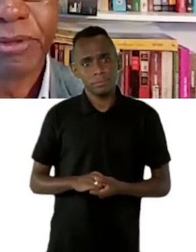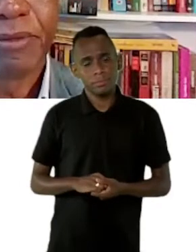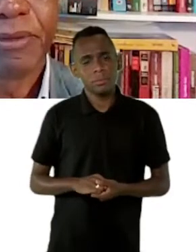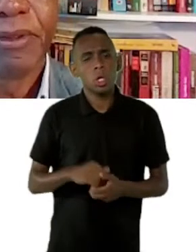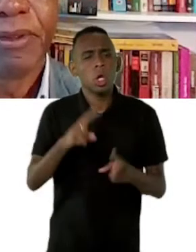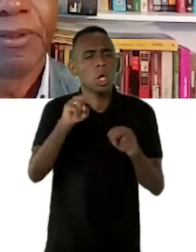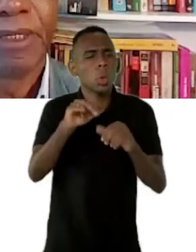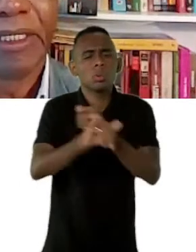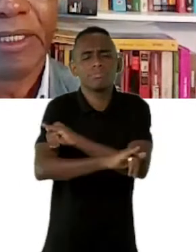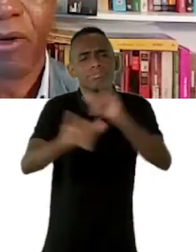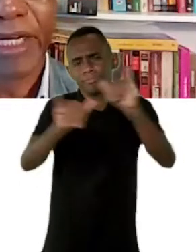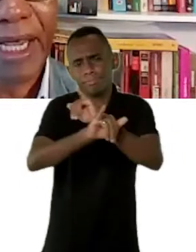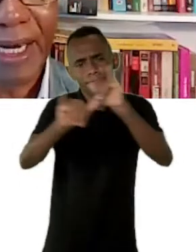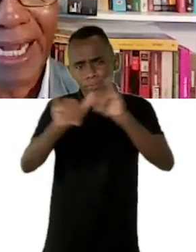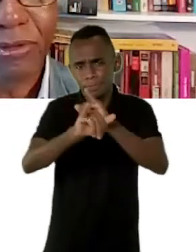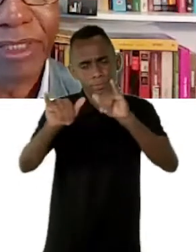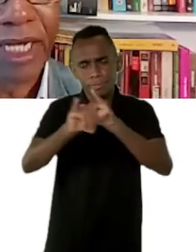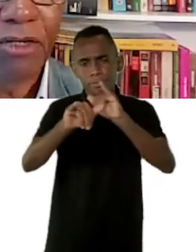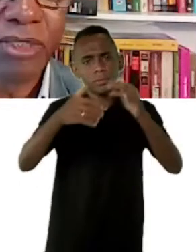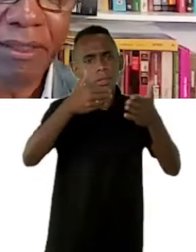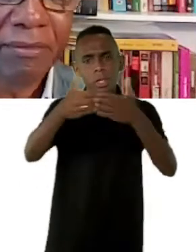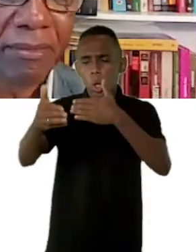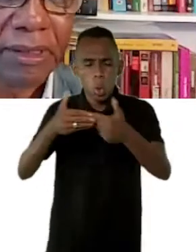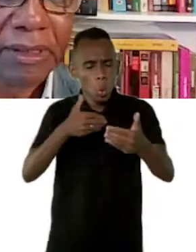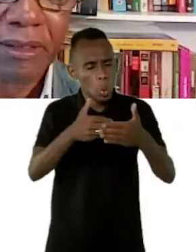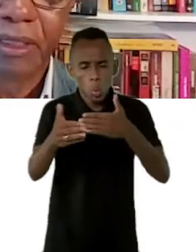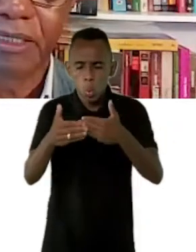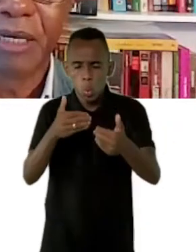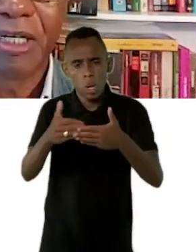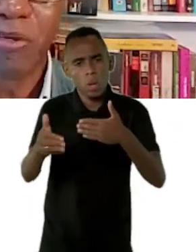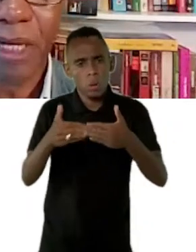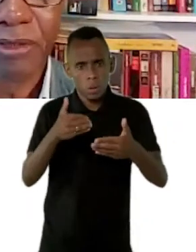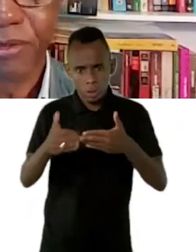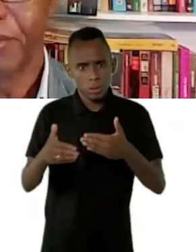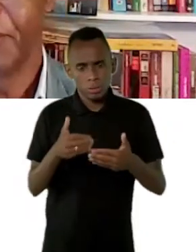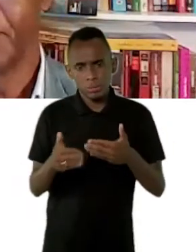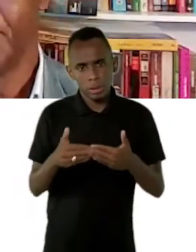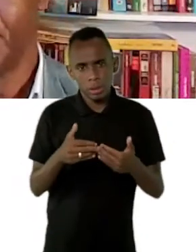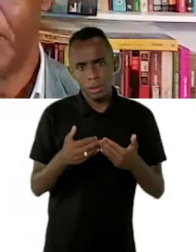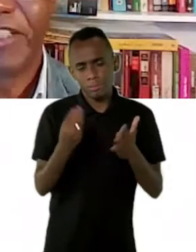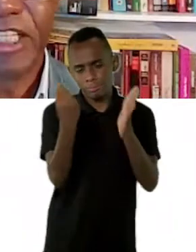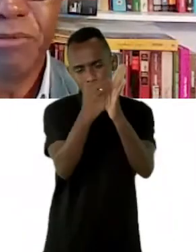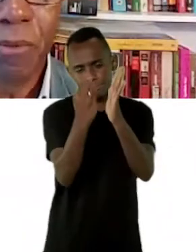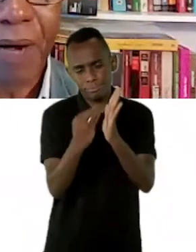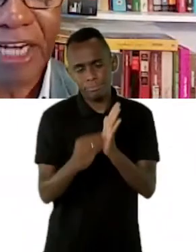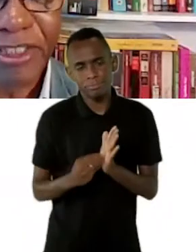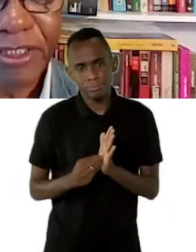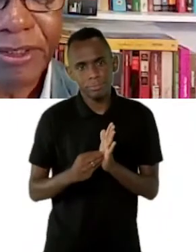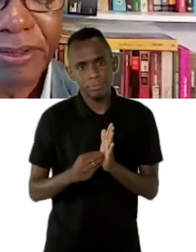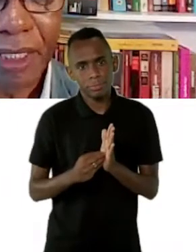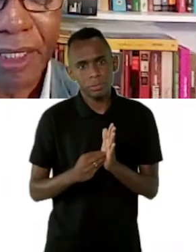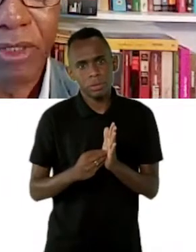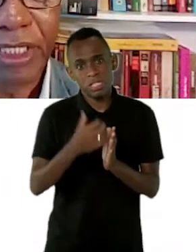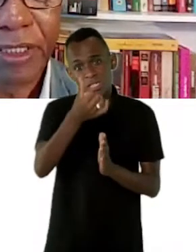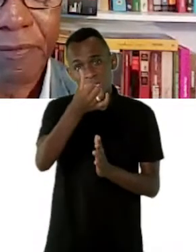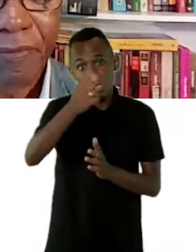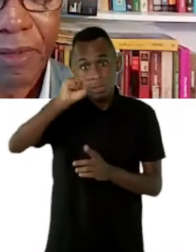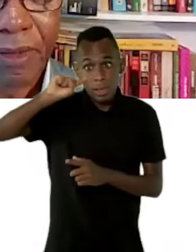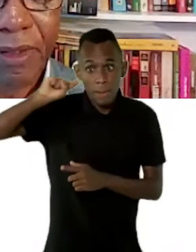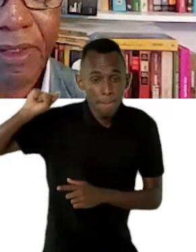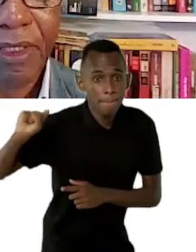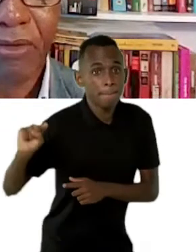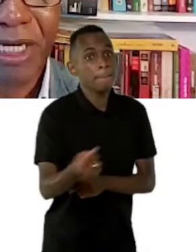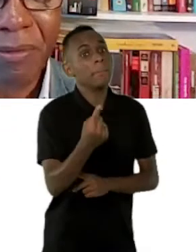contou isso, né, em qualquer relato dela. Eu li, ela tem mais ou menos umas 6.000 páginas,